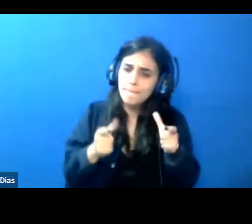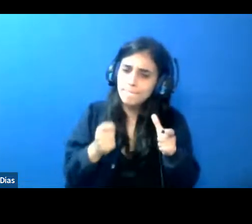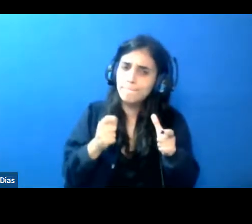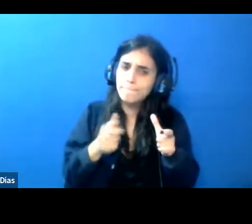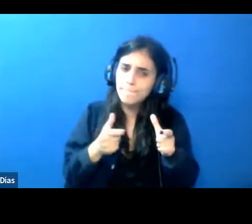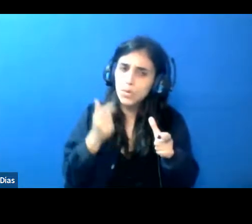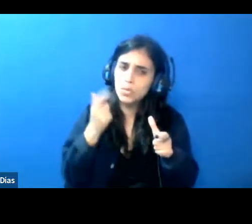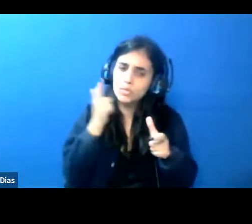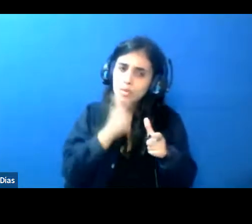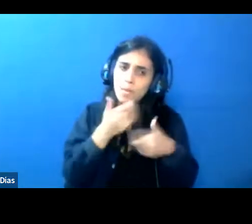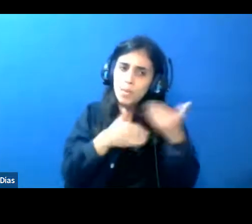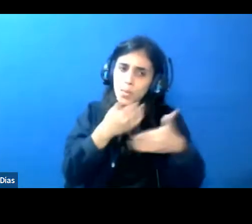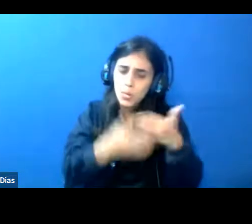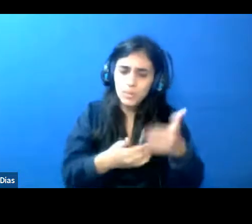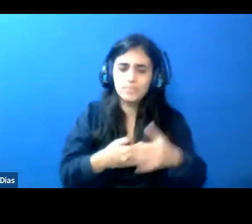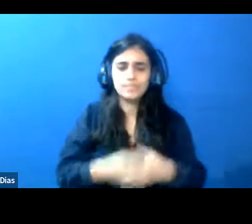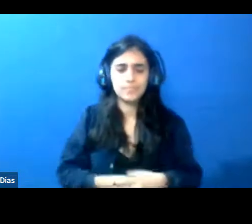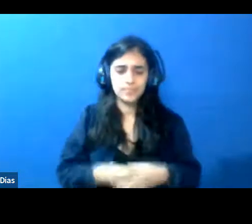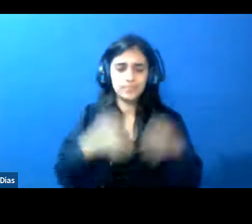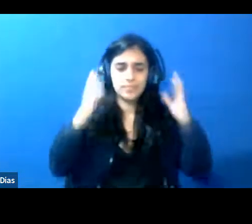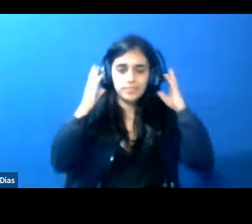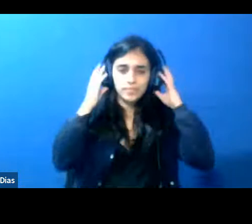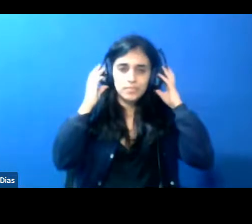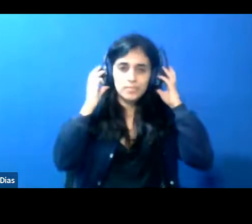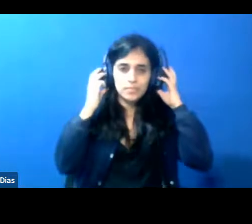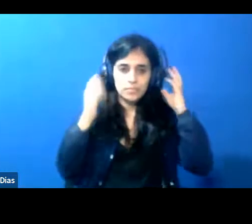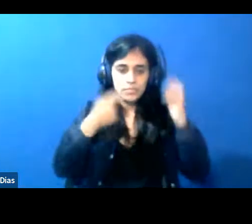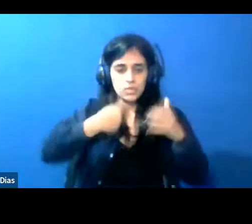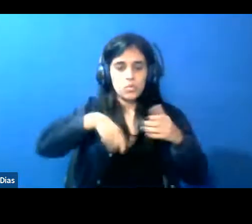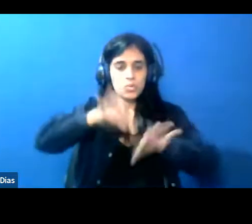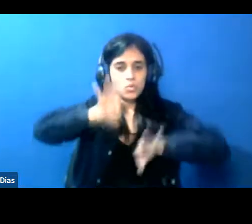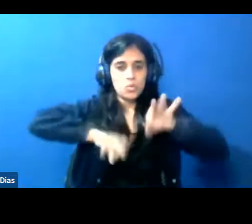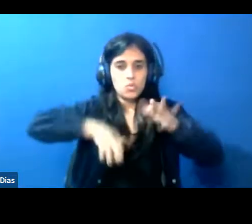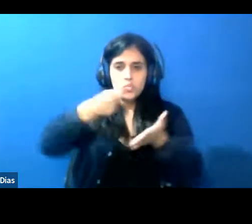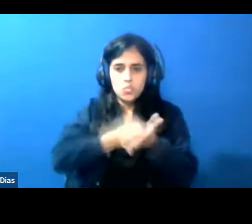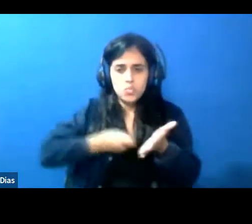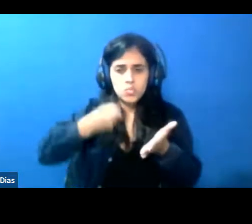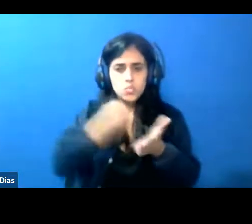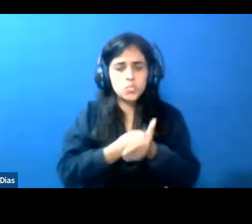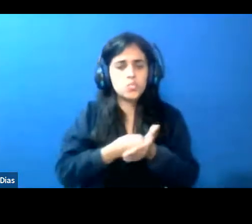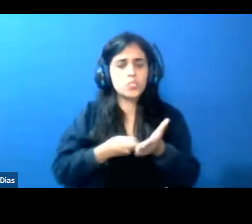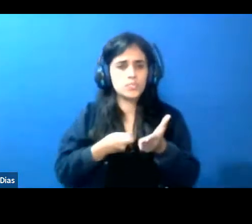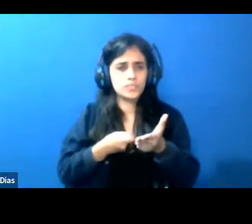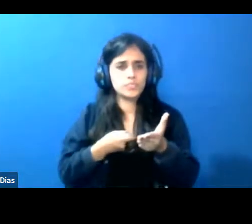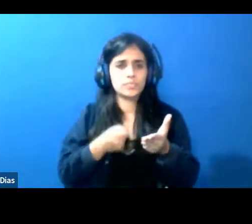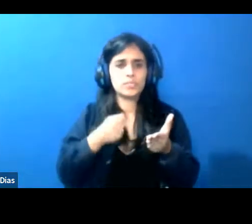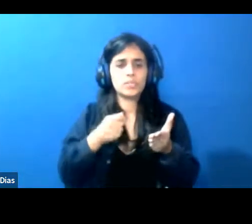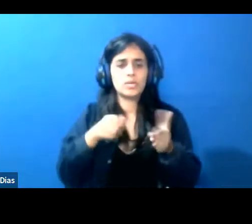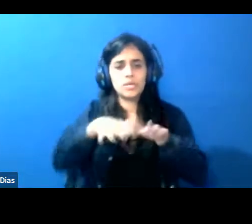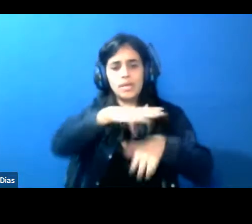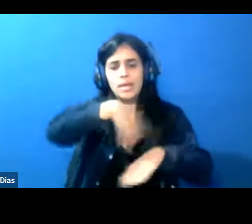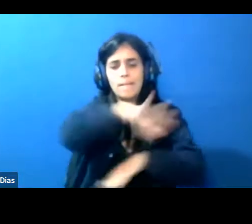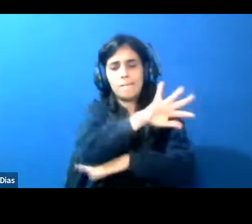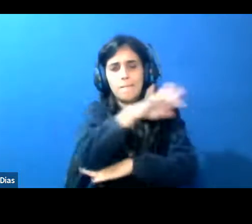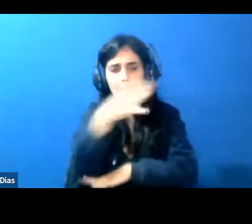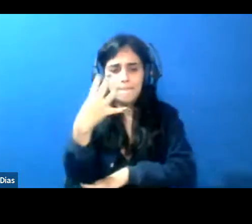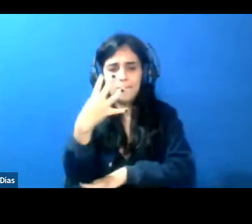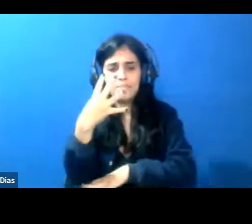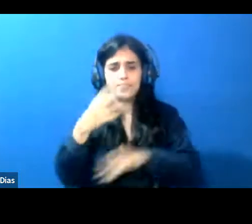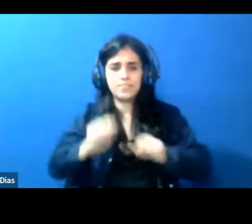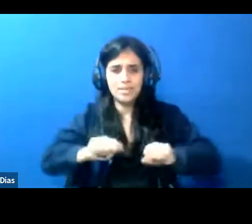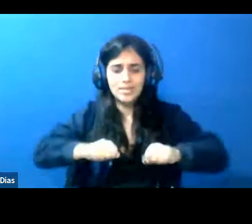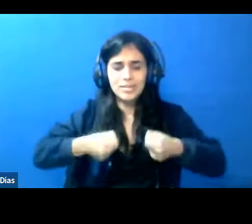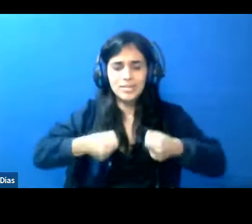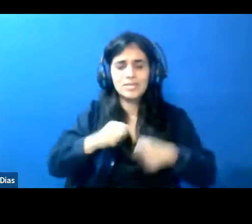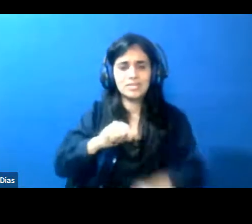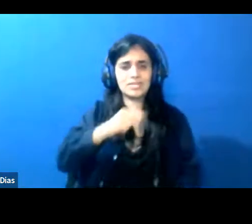sentido, né? Nós fizemos toda uma luta na dimensão ambiental, em defesa da